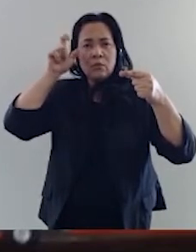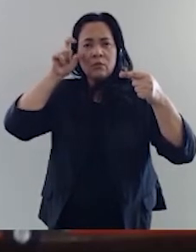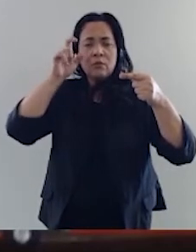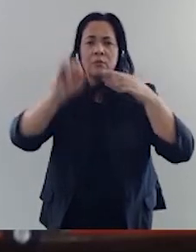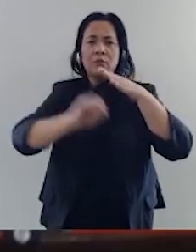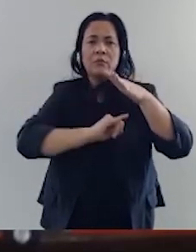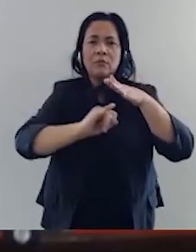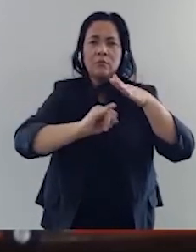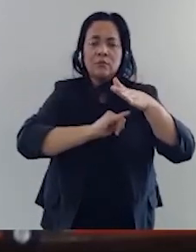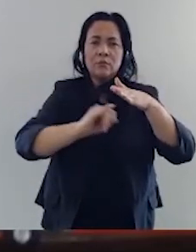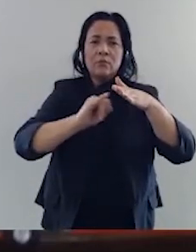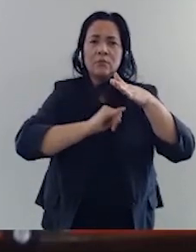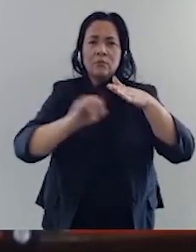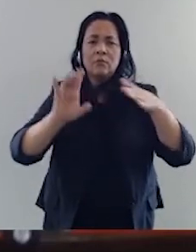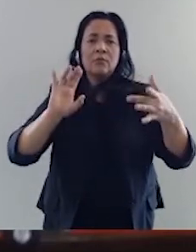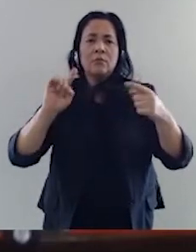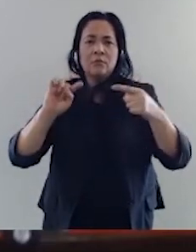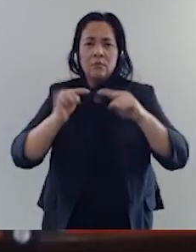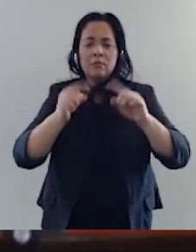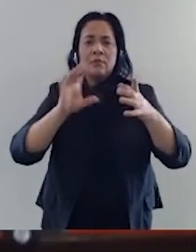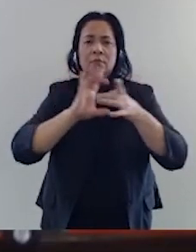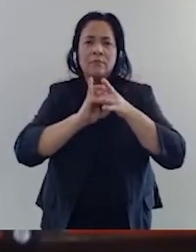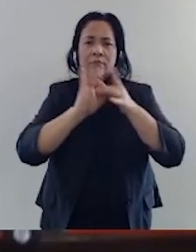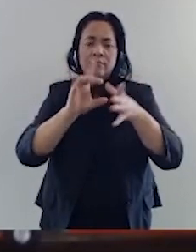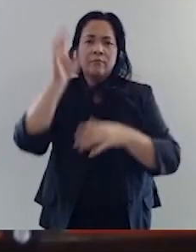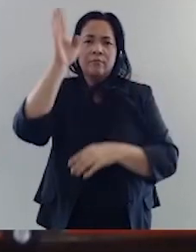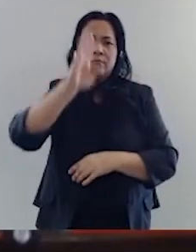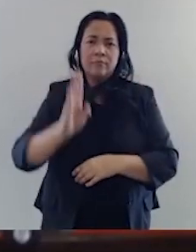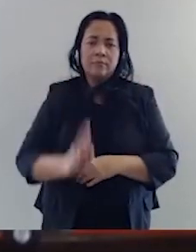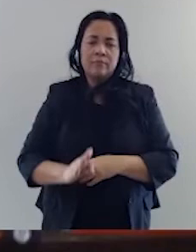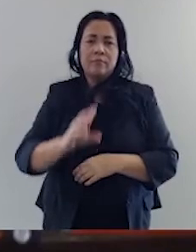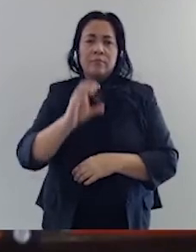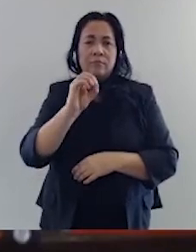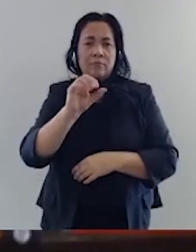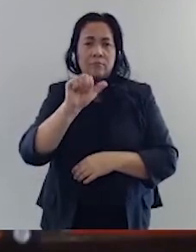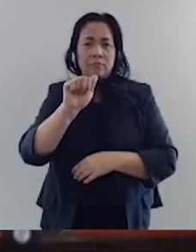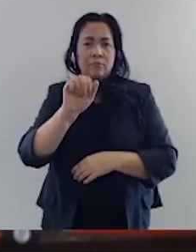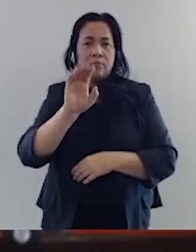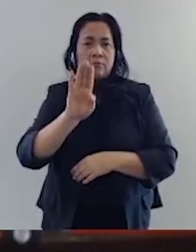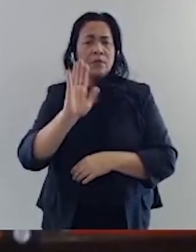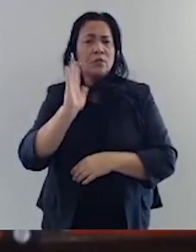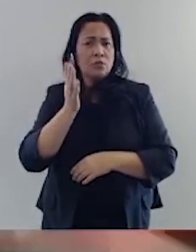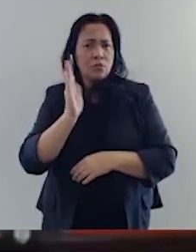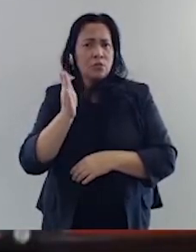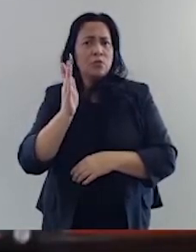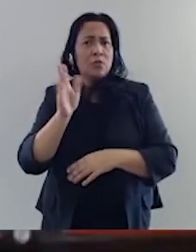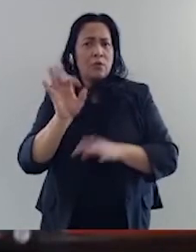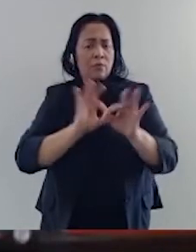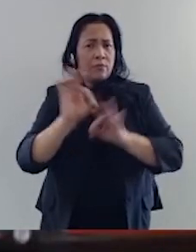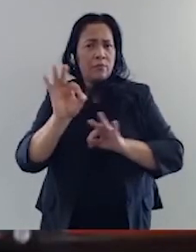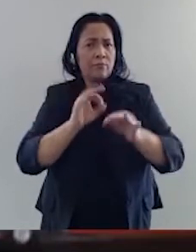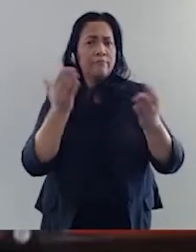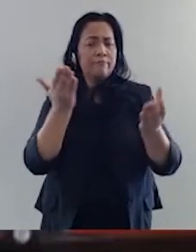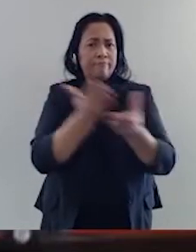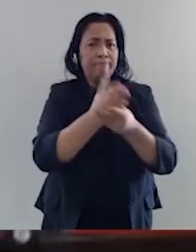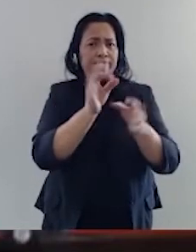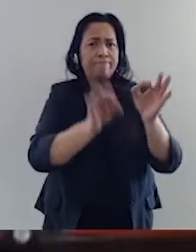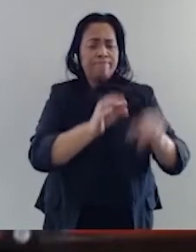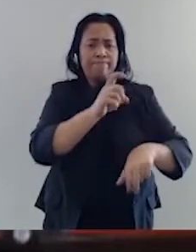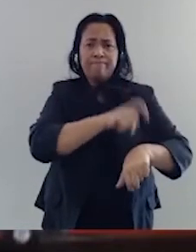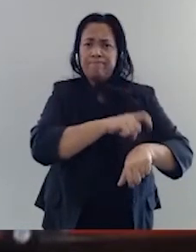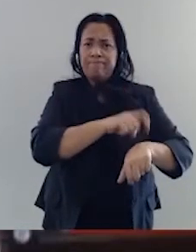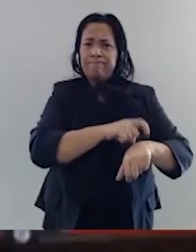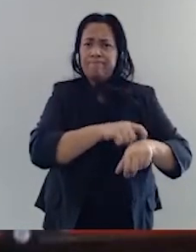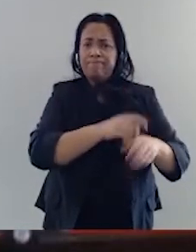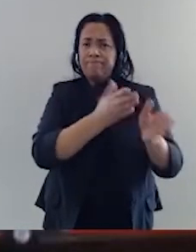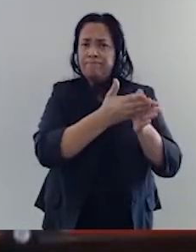institucionais e democráticos do país. A Ordem já ajuizou ações em pleno curso da pandemia para